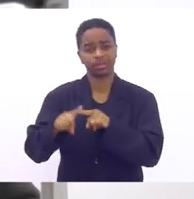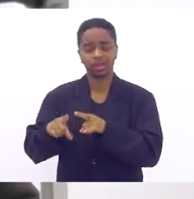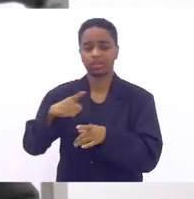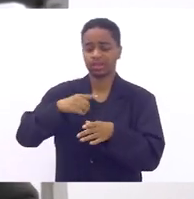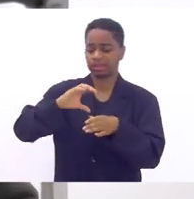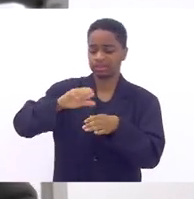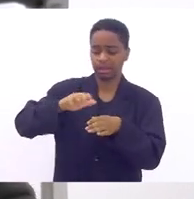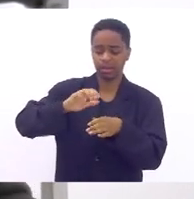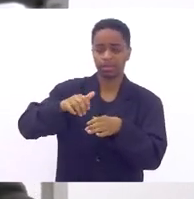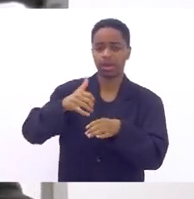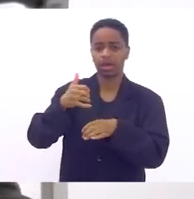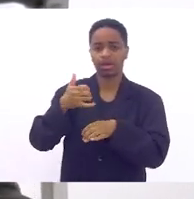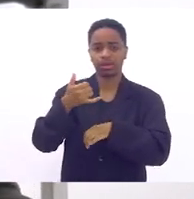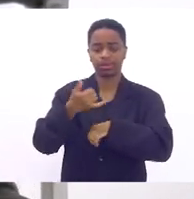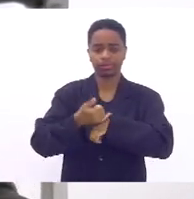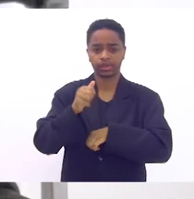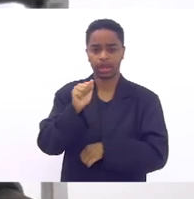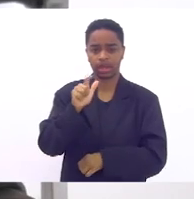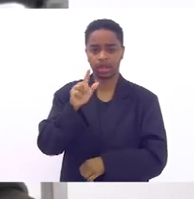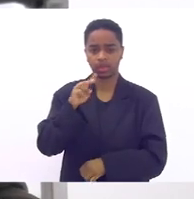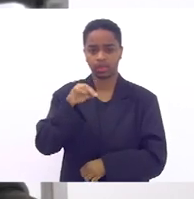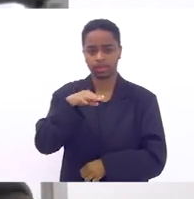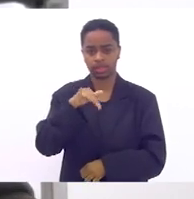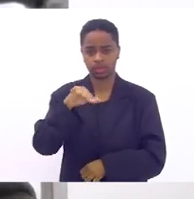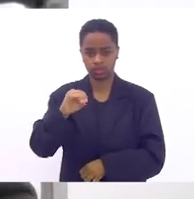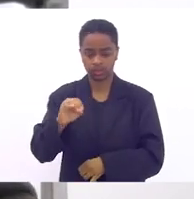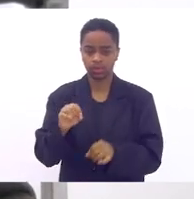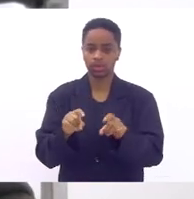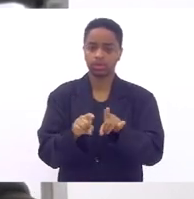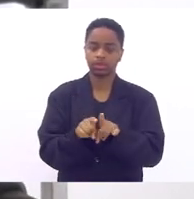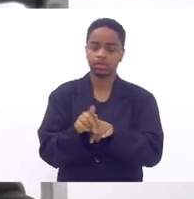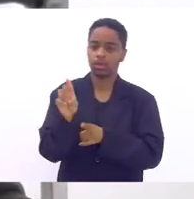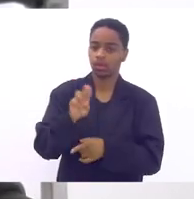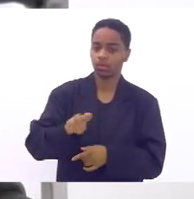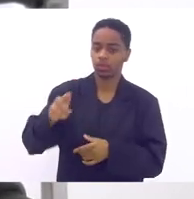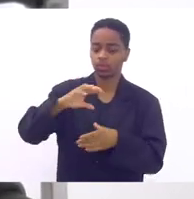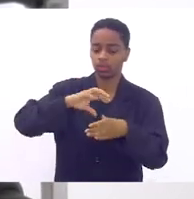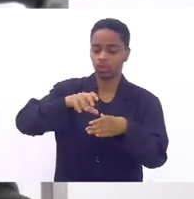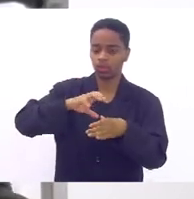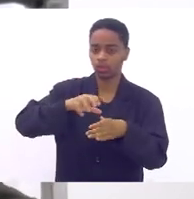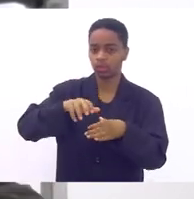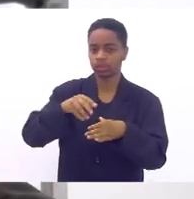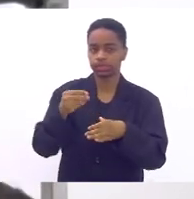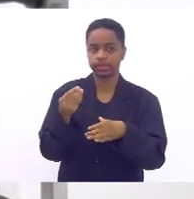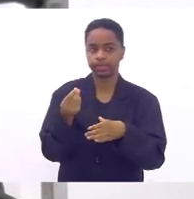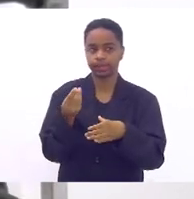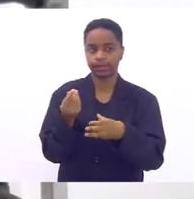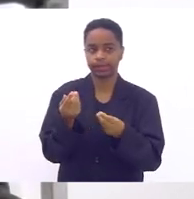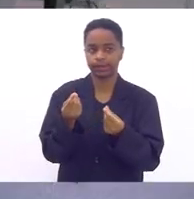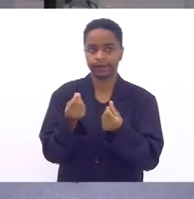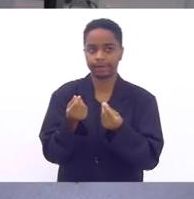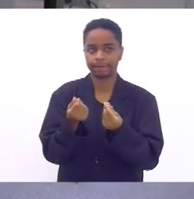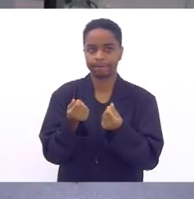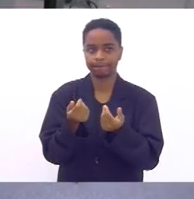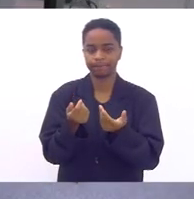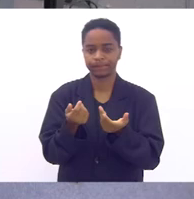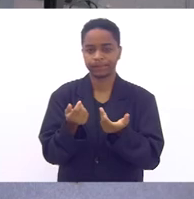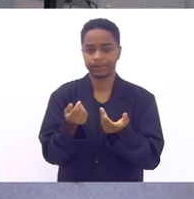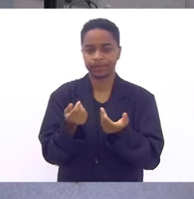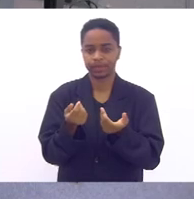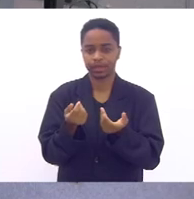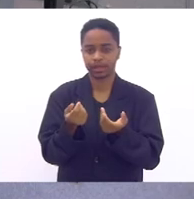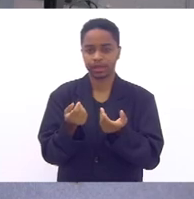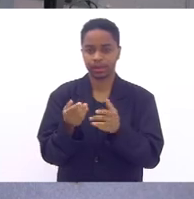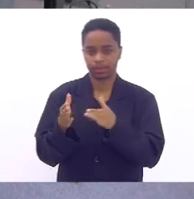alumínio para para para essas eh para essas eh